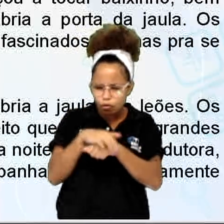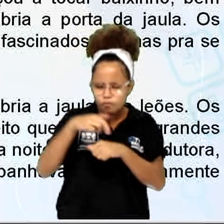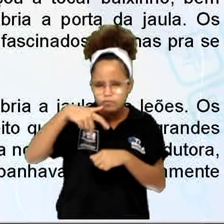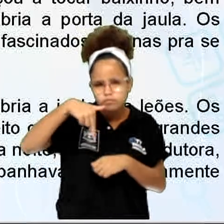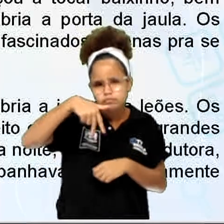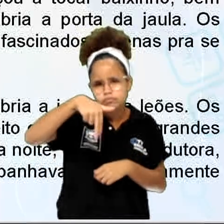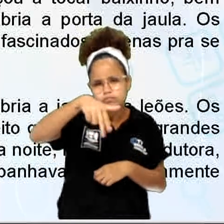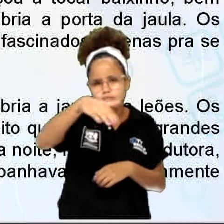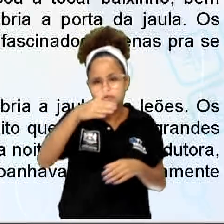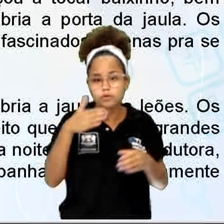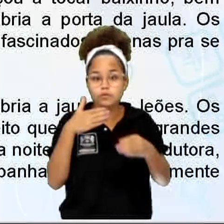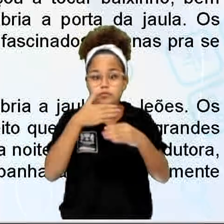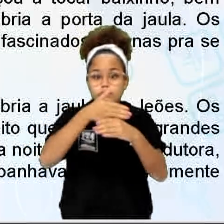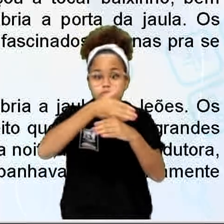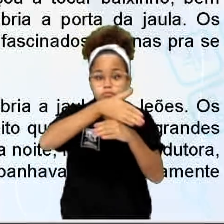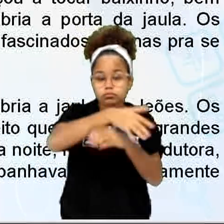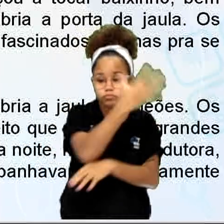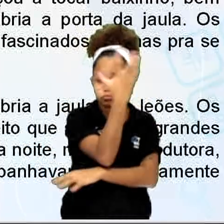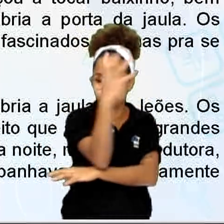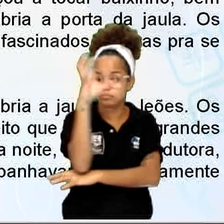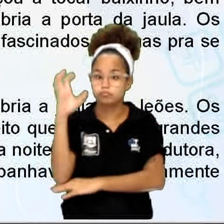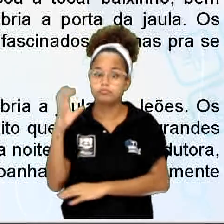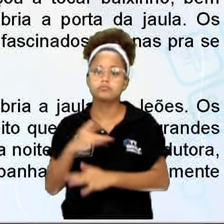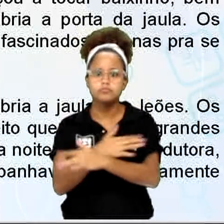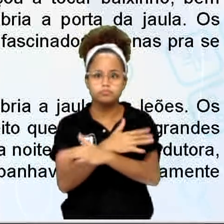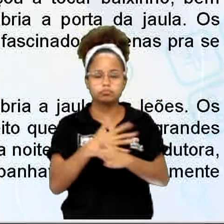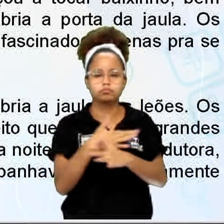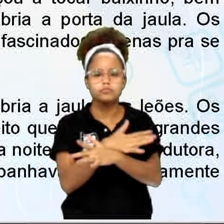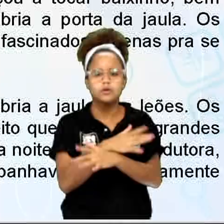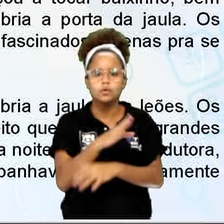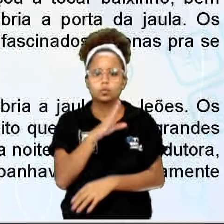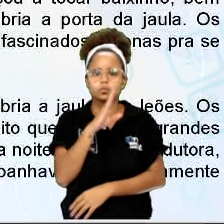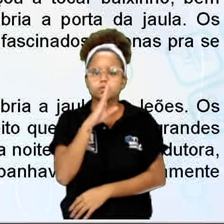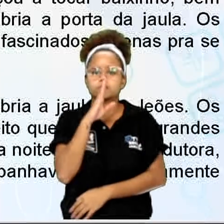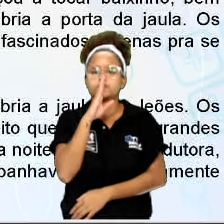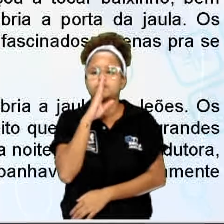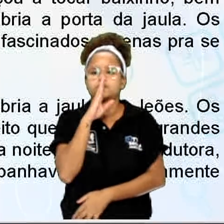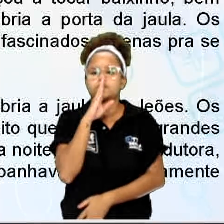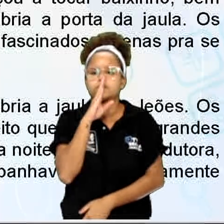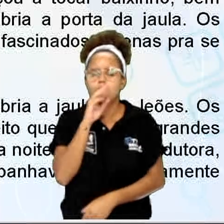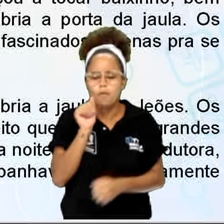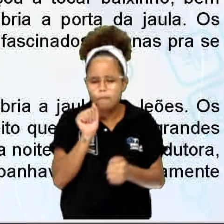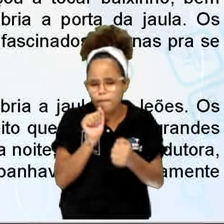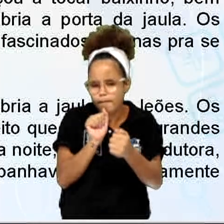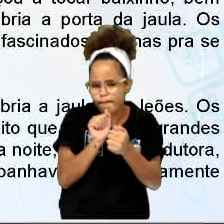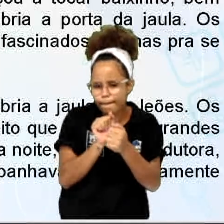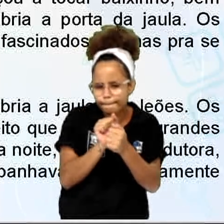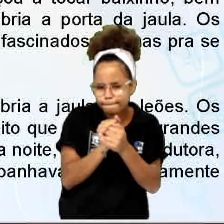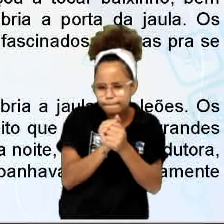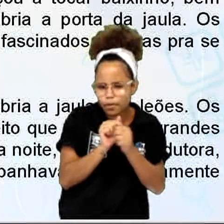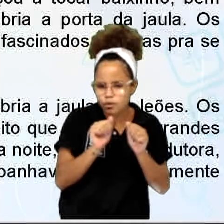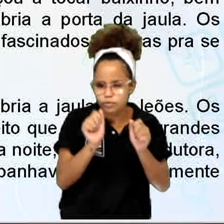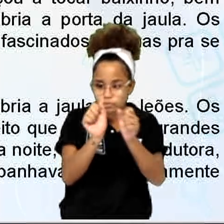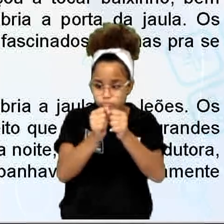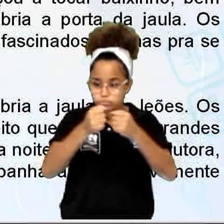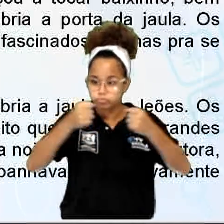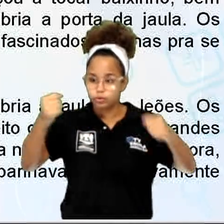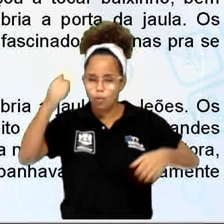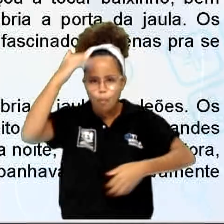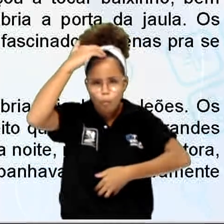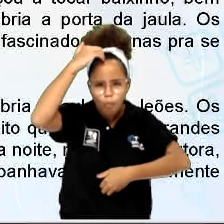sozinho por dentro do jardim zoológico da cidade e, silenciosamente, se aproximou da jaula dos